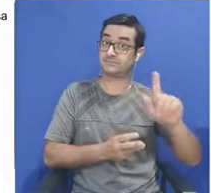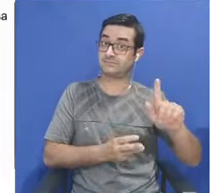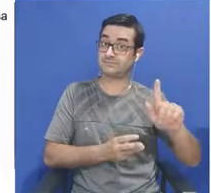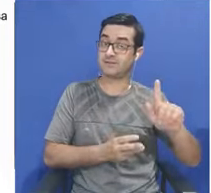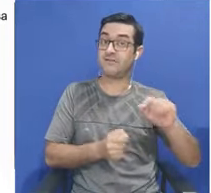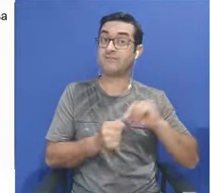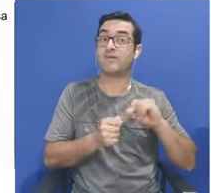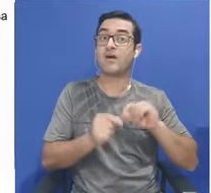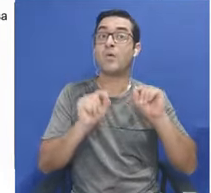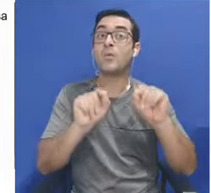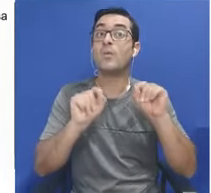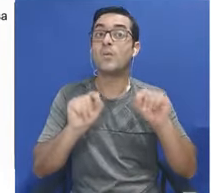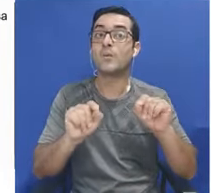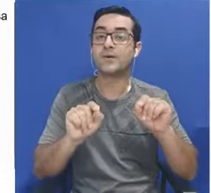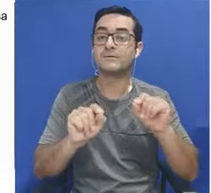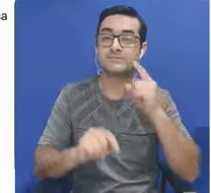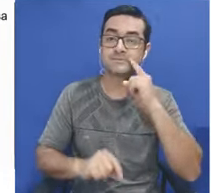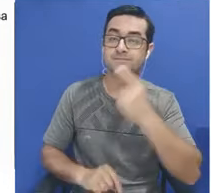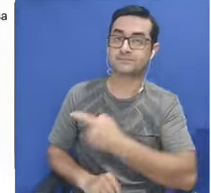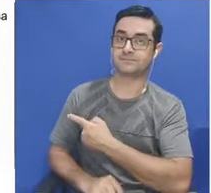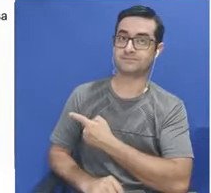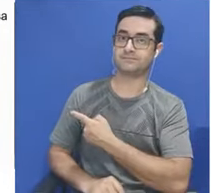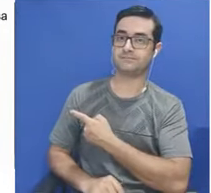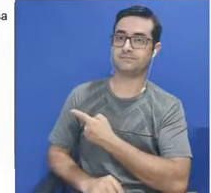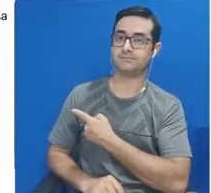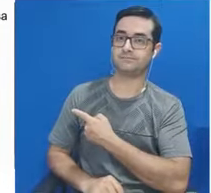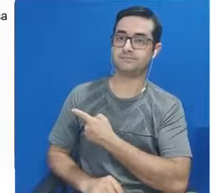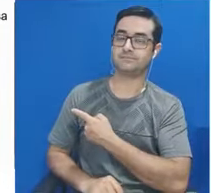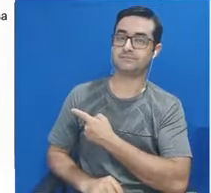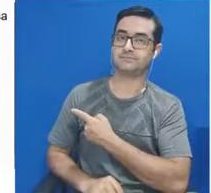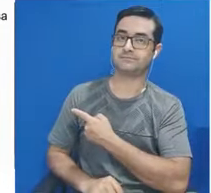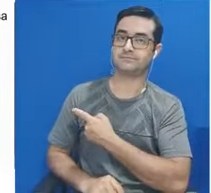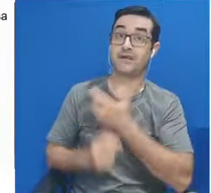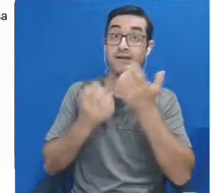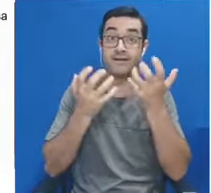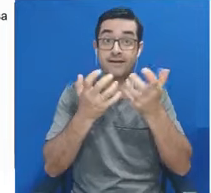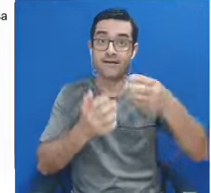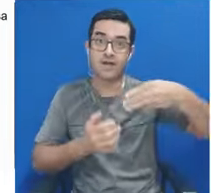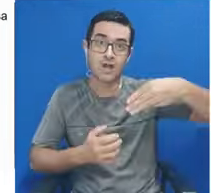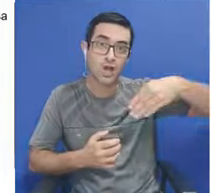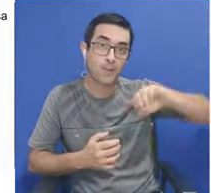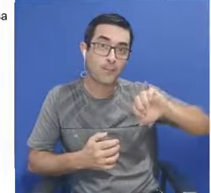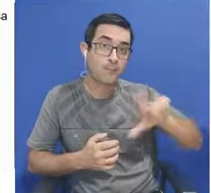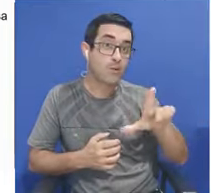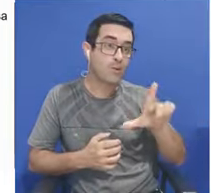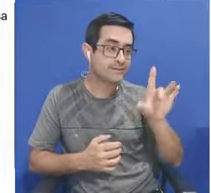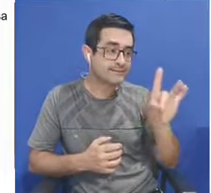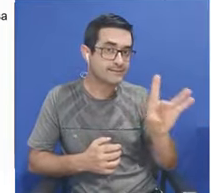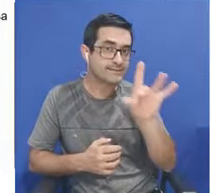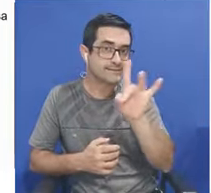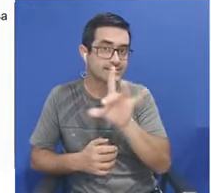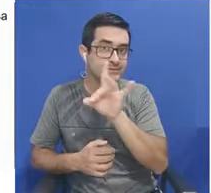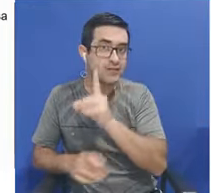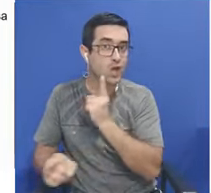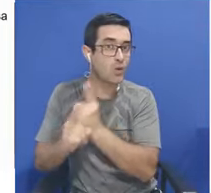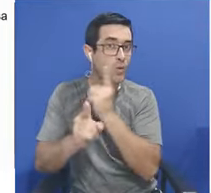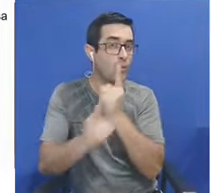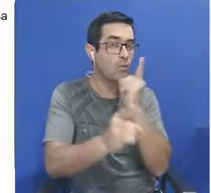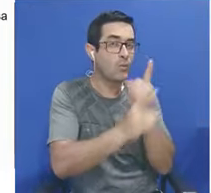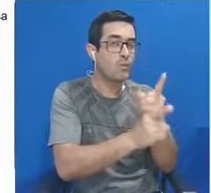um. Como eu vou fazer isso daí? Eu quero chegar no número de mols, então a massa atômica, a massa molecular atômica